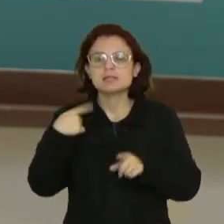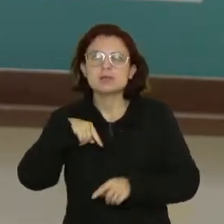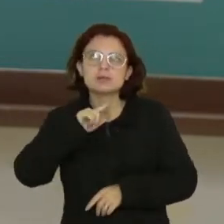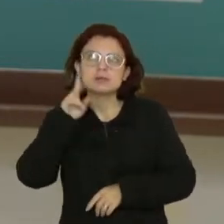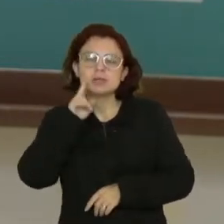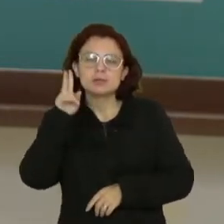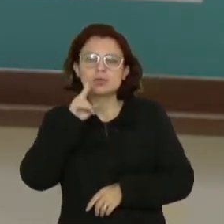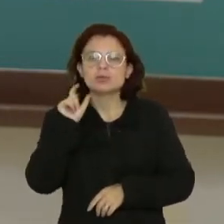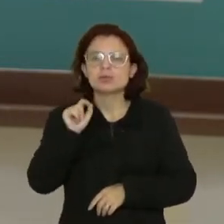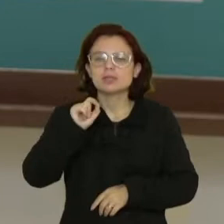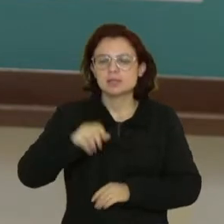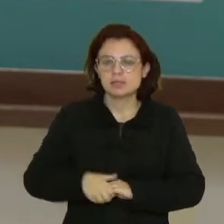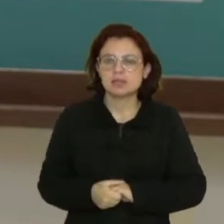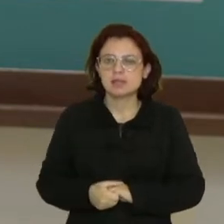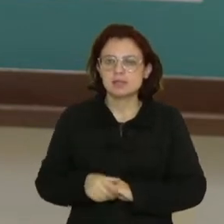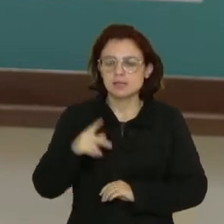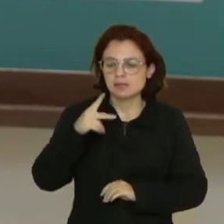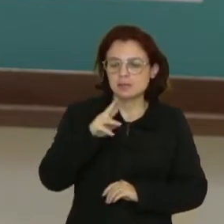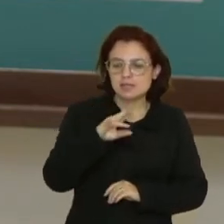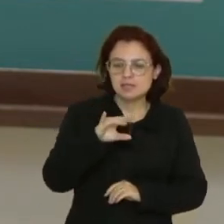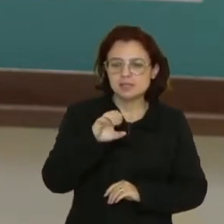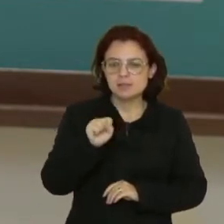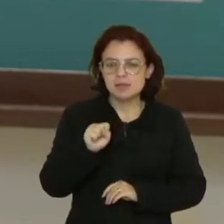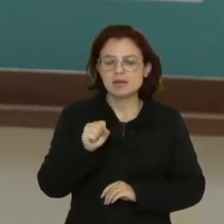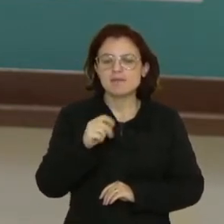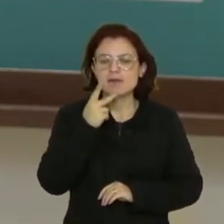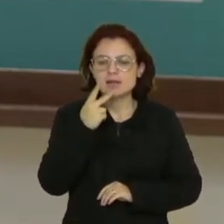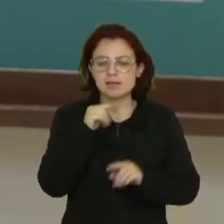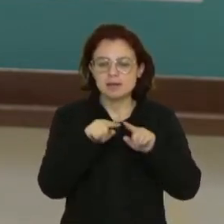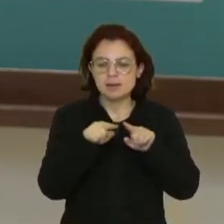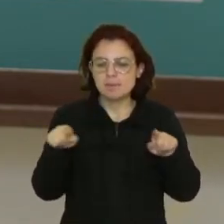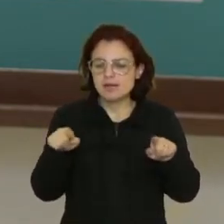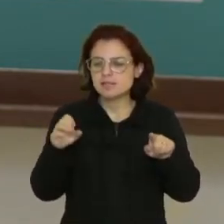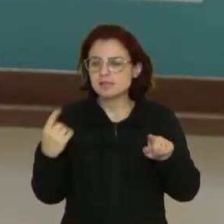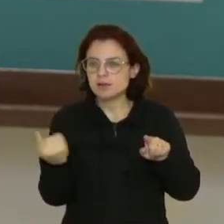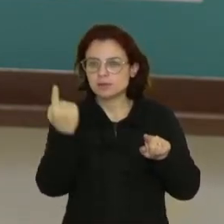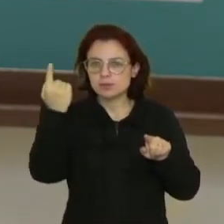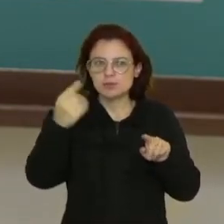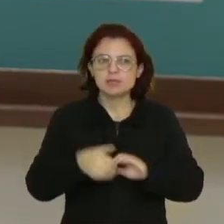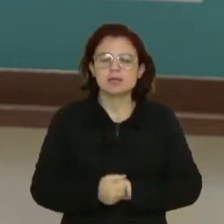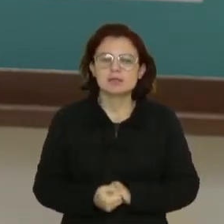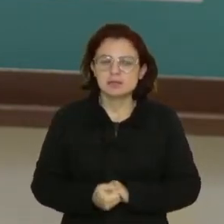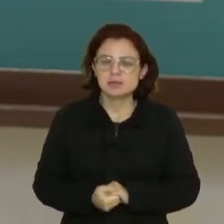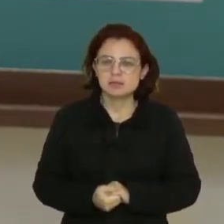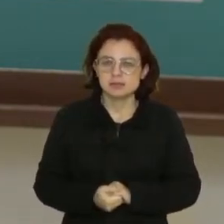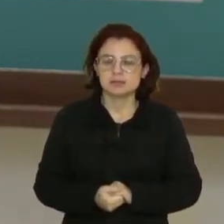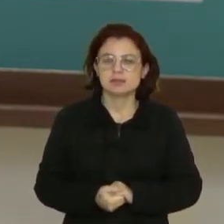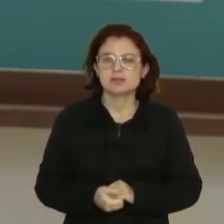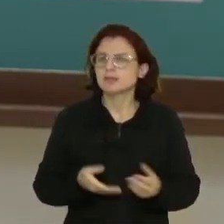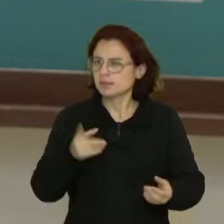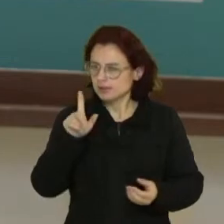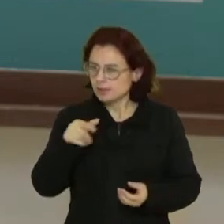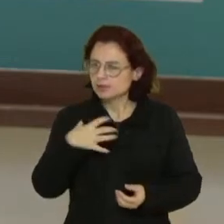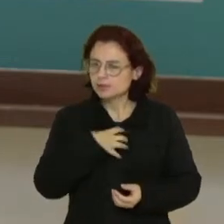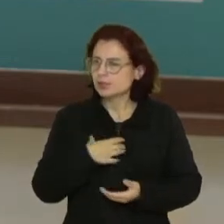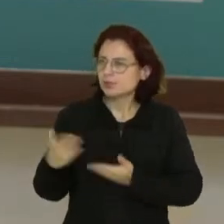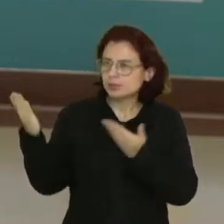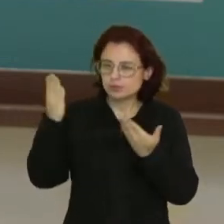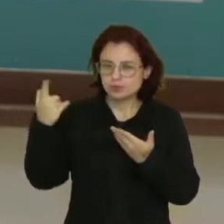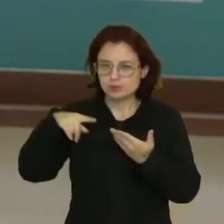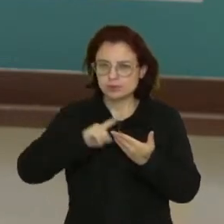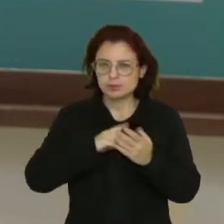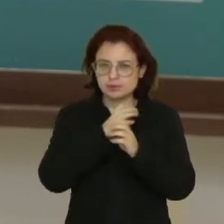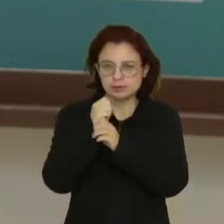lembro que a maioria foi não falava lá o prisma é a área da base vezes altura Mas será que é desta maneira que a gente calcula o volume